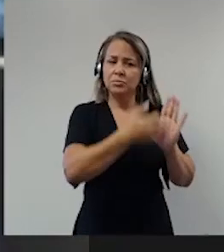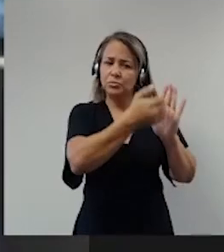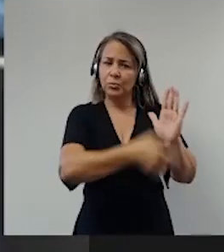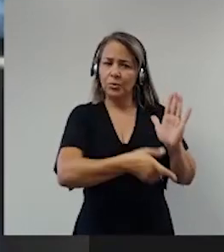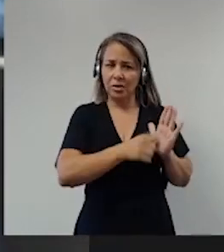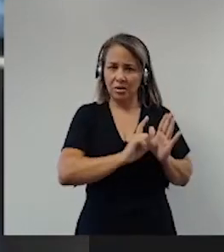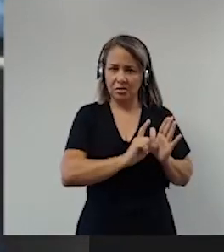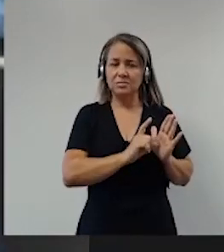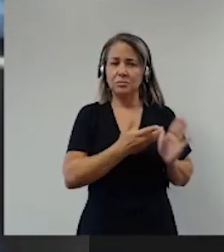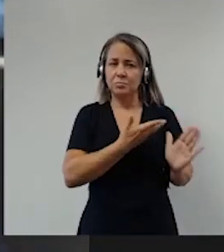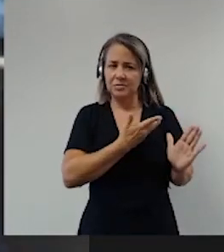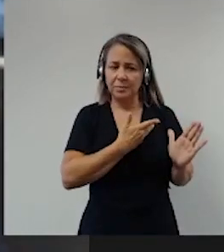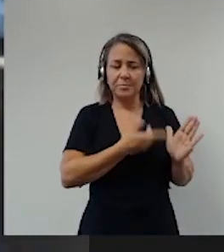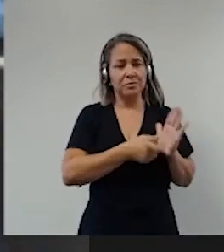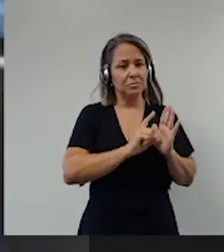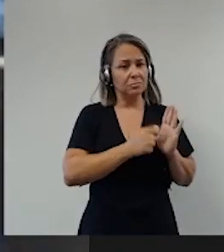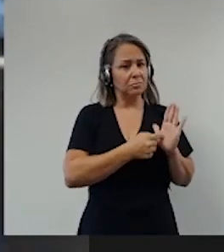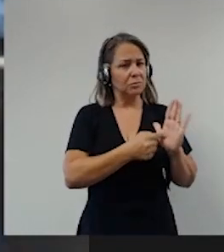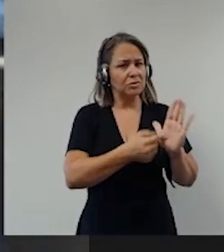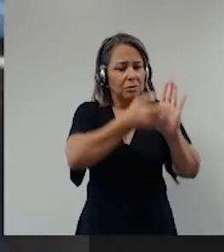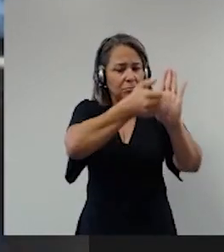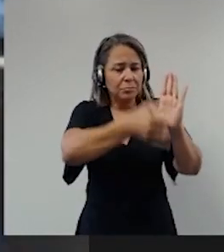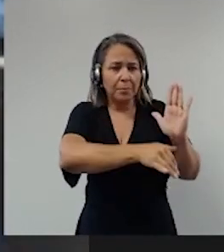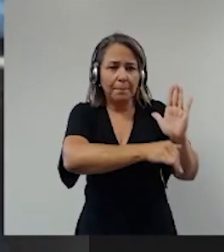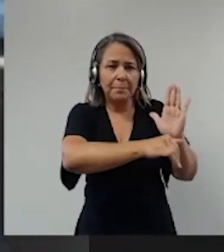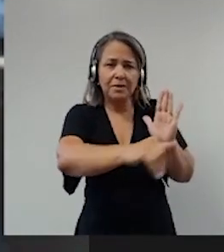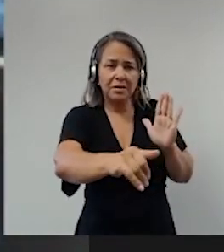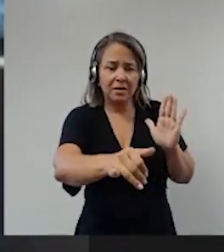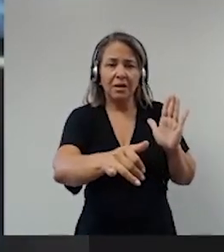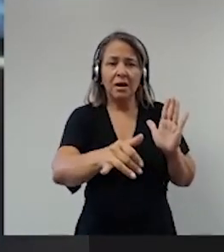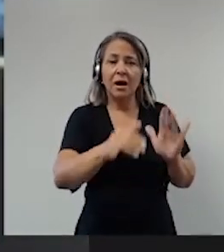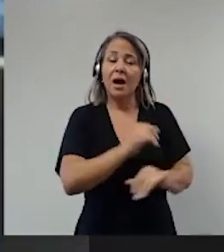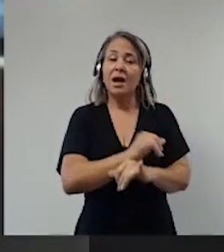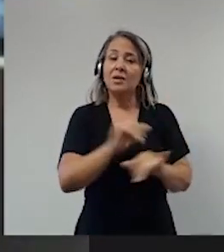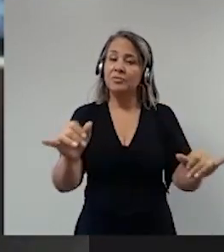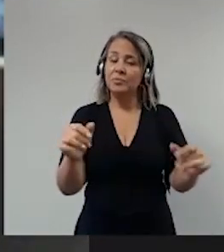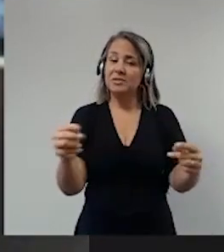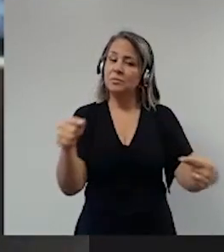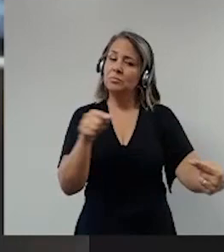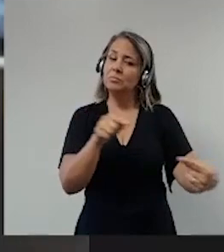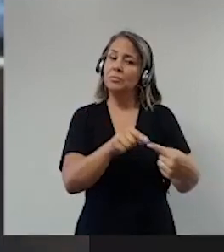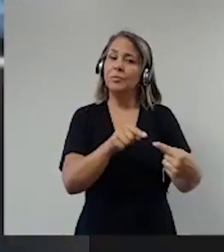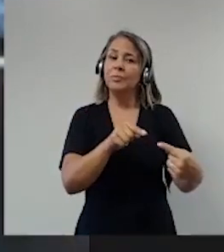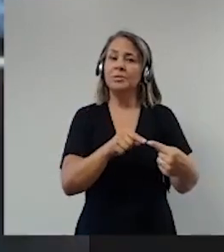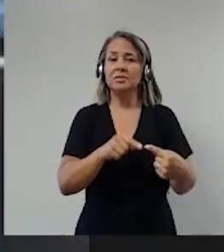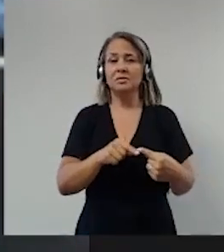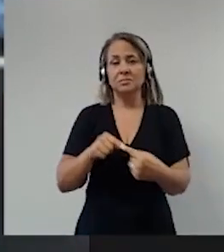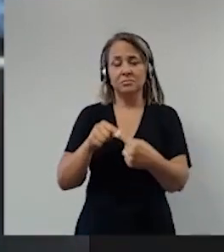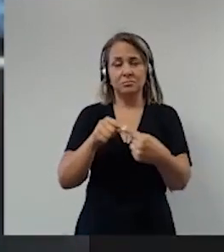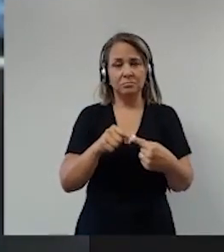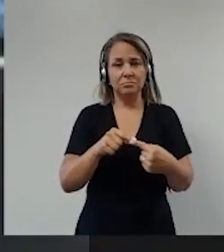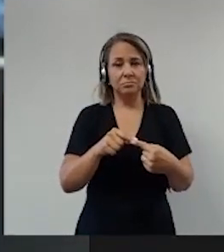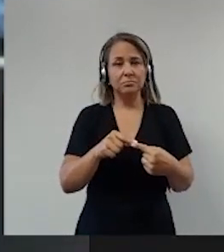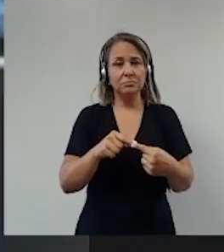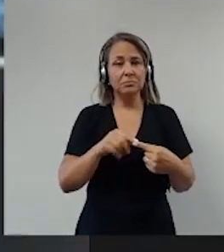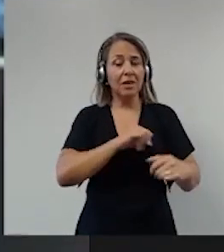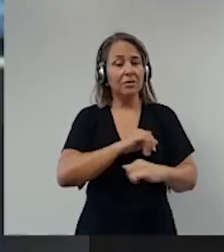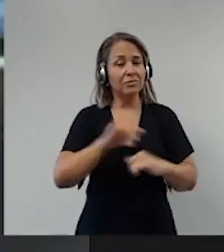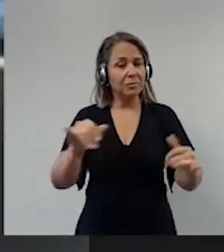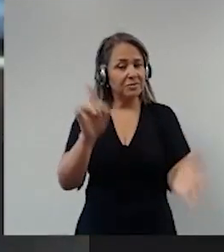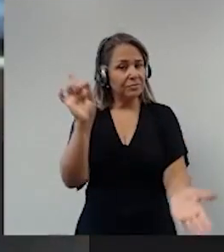muito, muito bacana, a questão da informação adequada, a informação